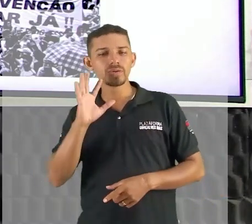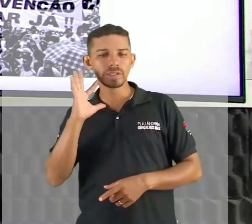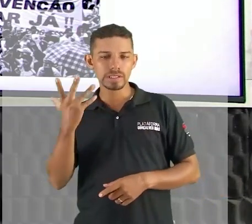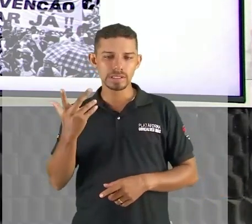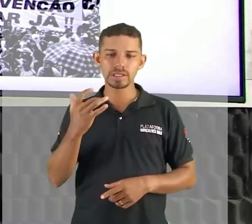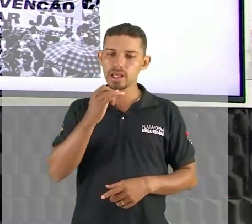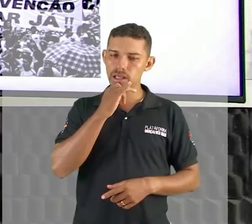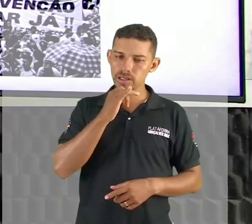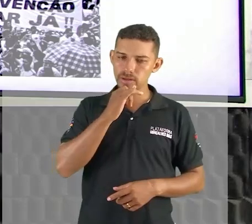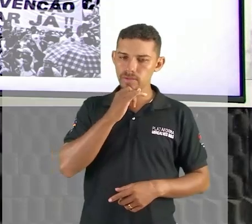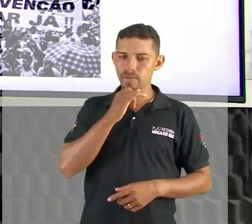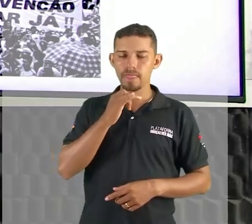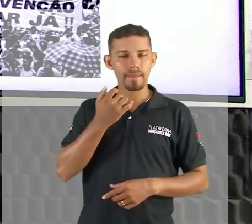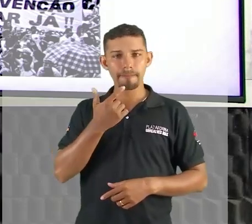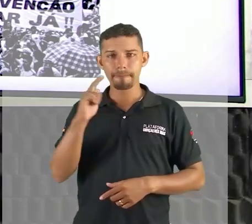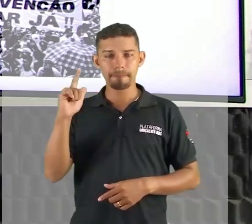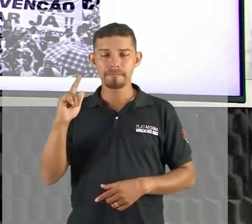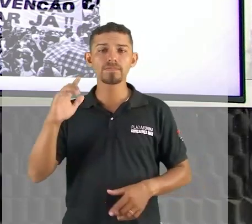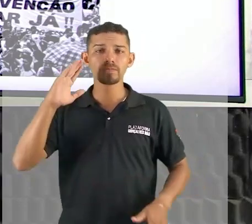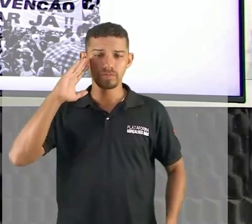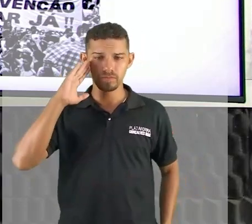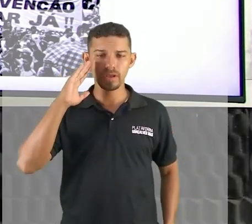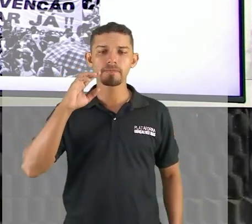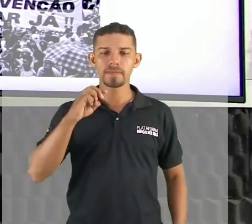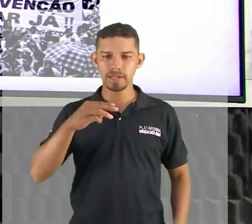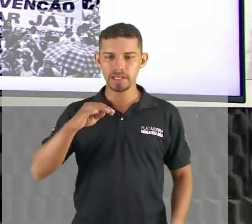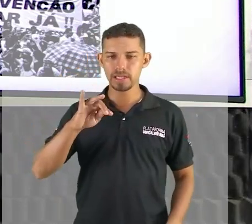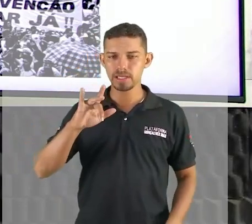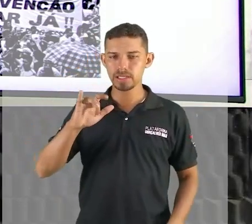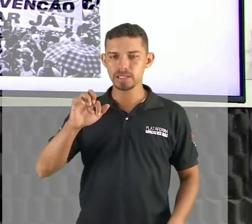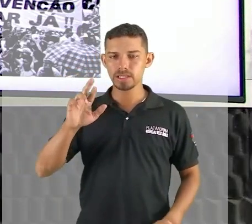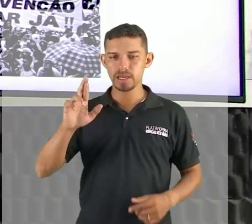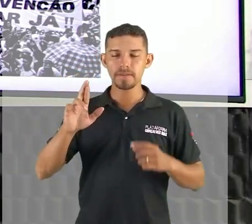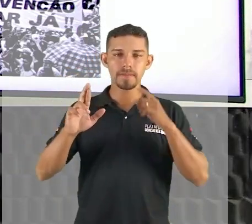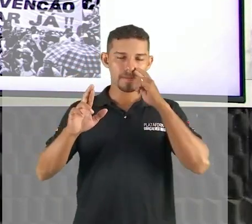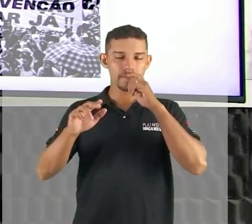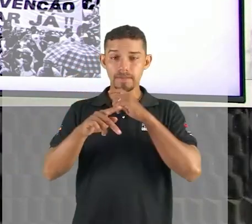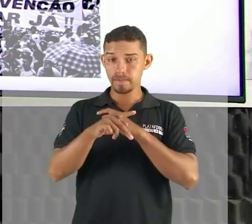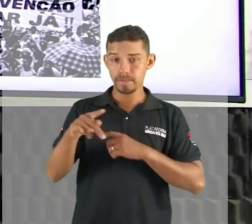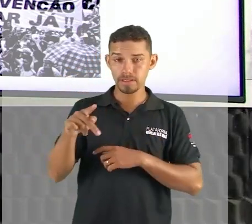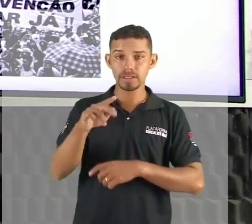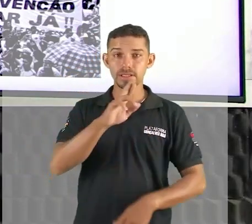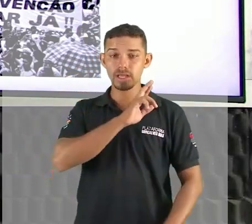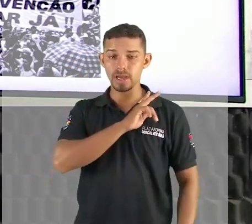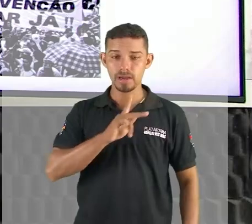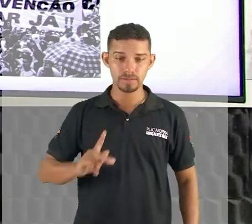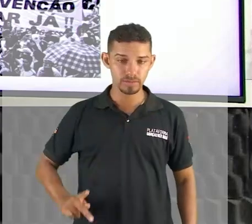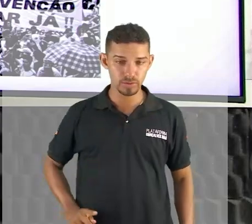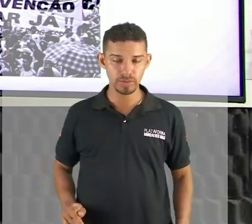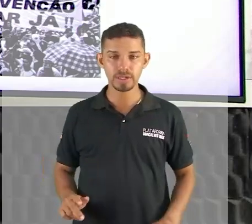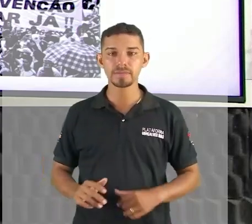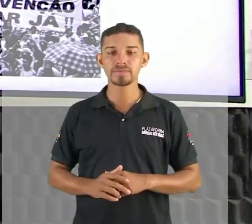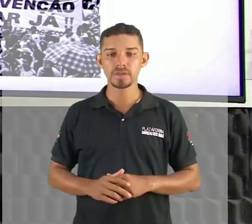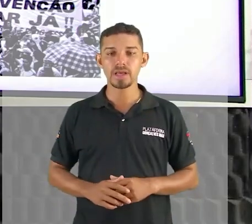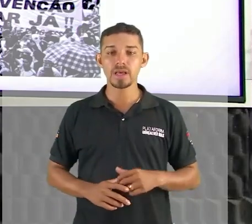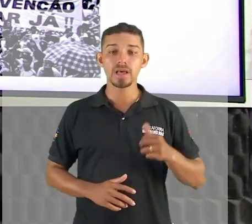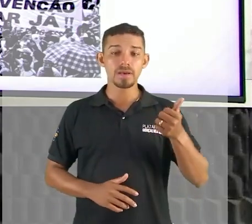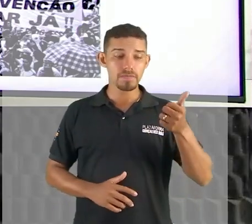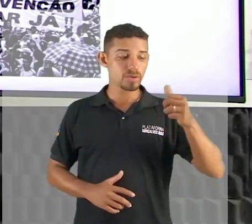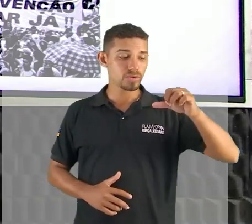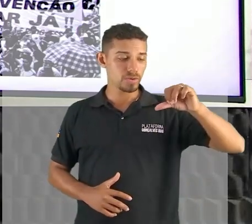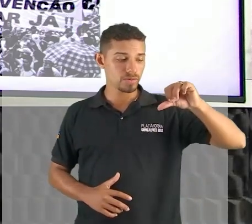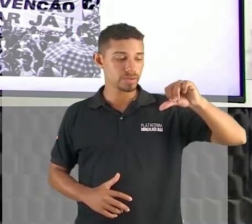aí, comumente, um outro golpe que se deu também na presidência da República. Então, você tem em